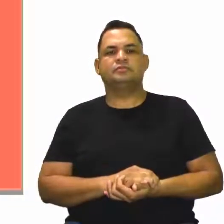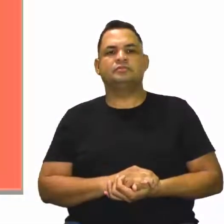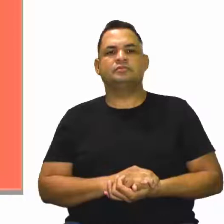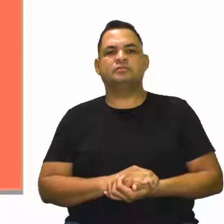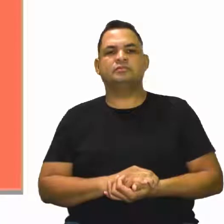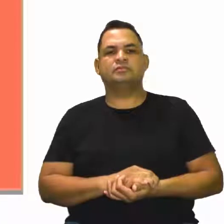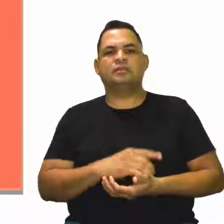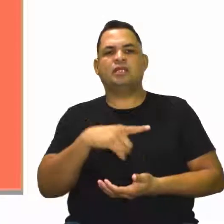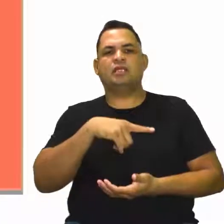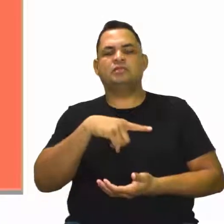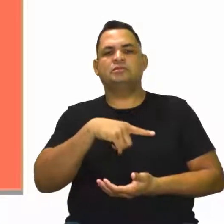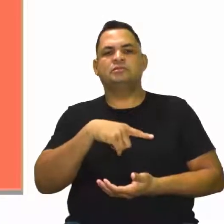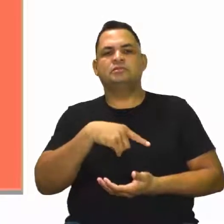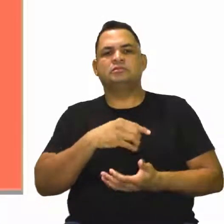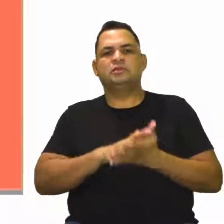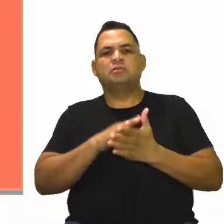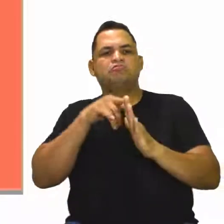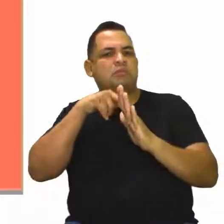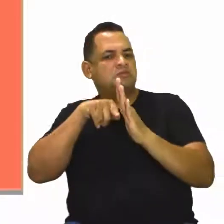hoje, prof,